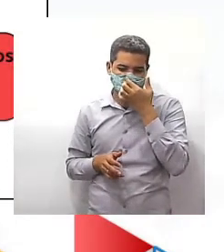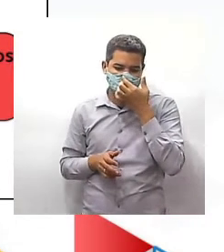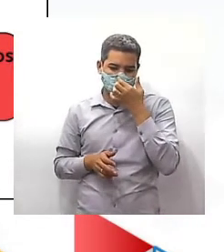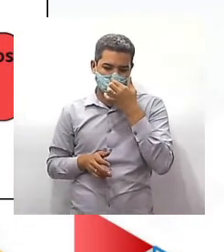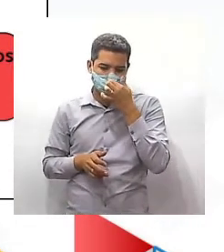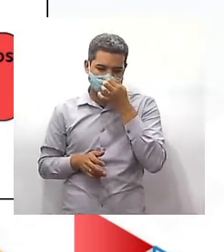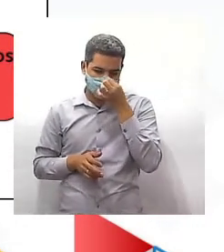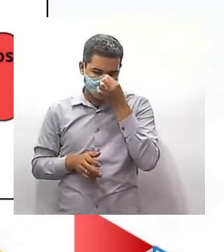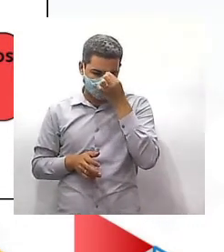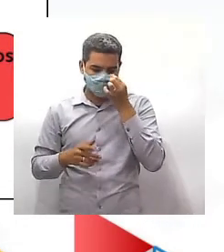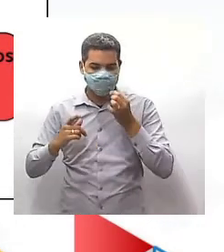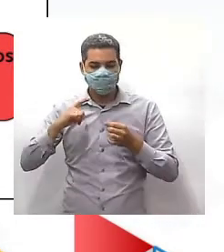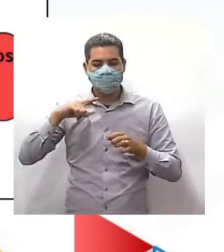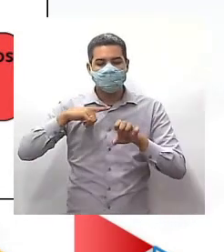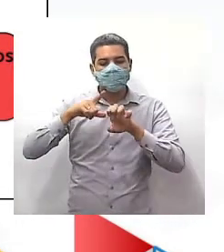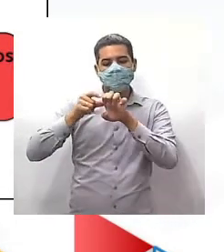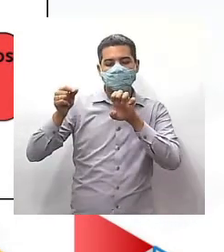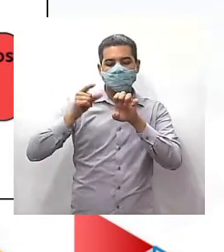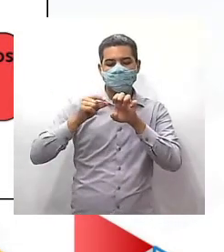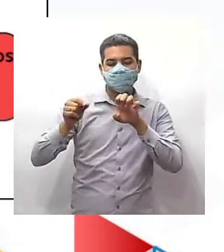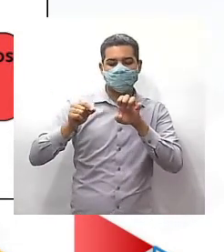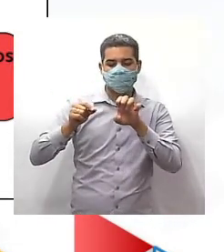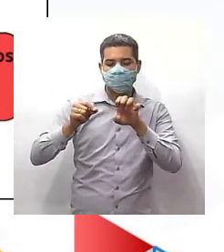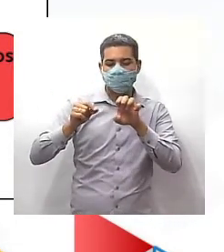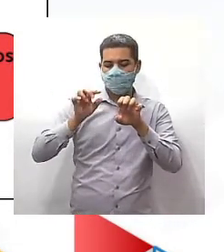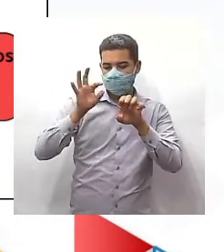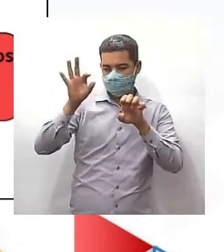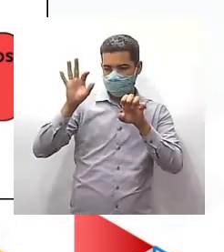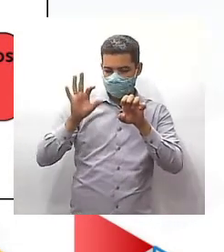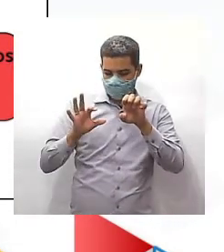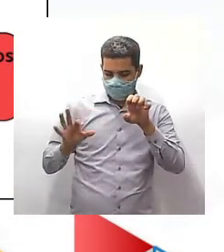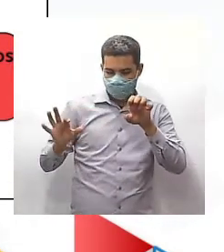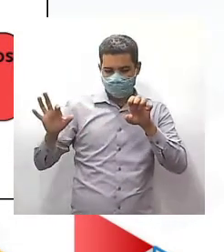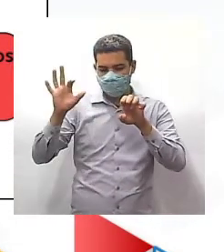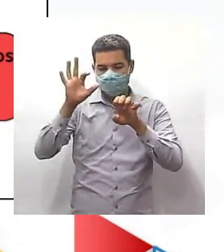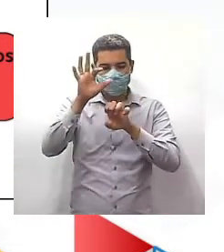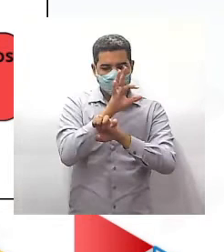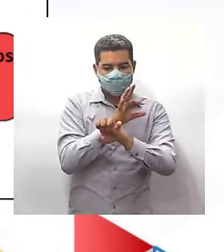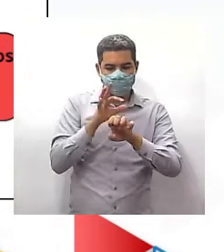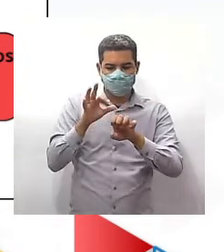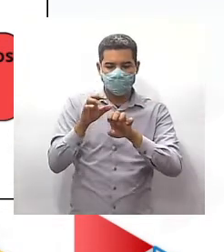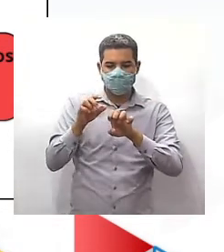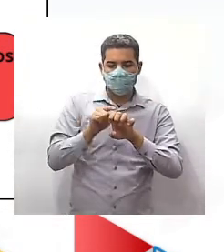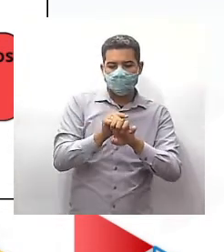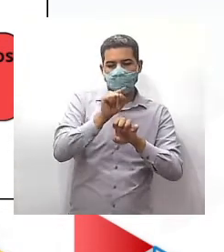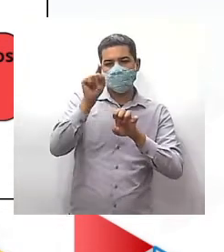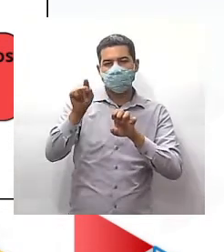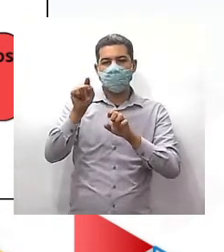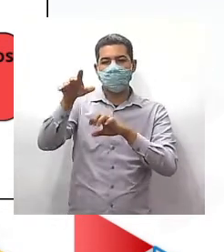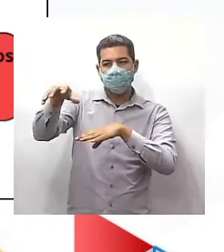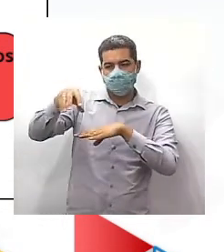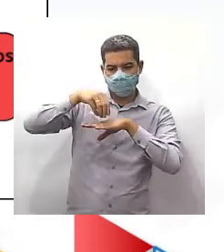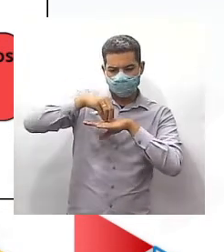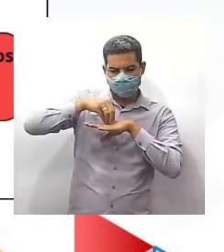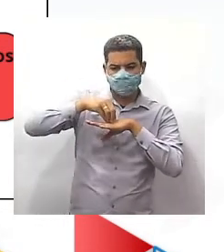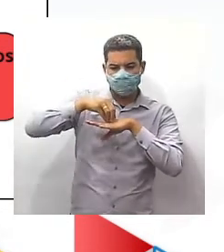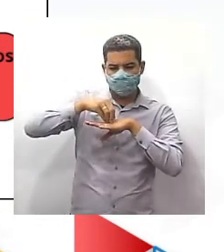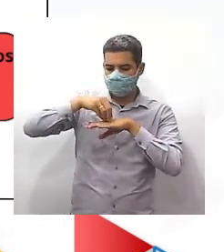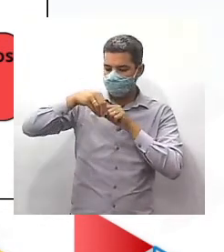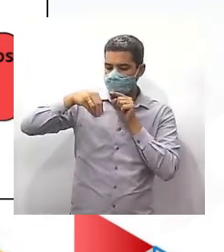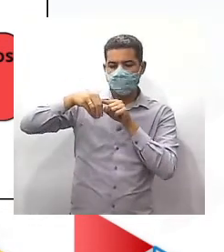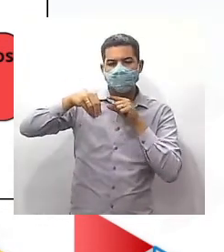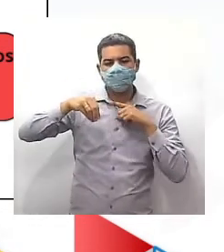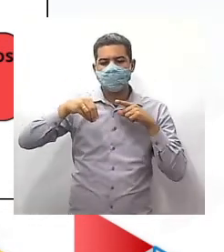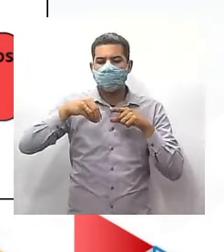ter, na estatística, a subdivisão dela, né? A amostragem. Na amostragem eu tenho coleta de